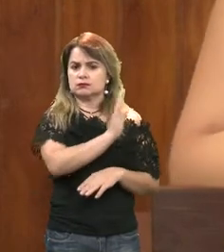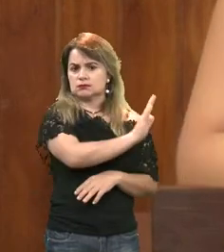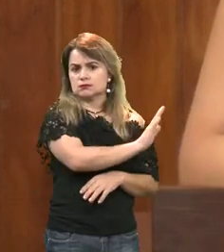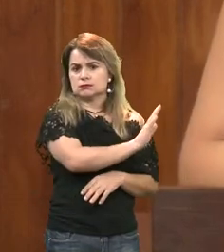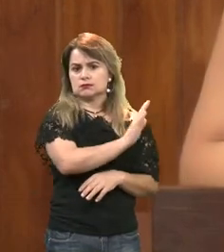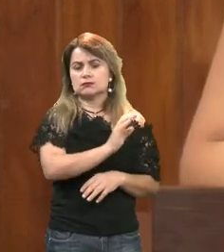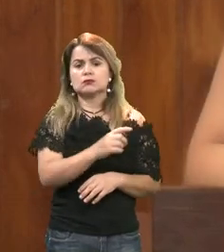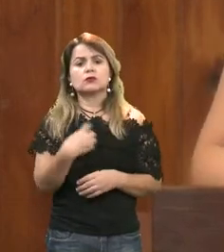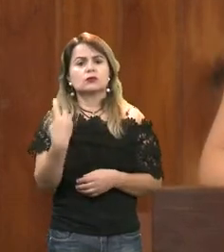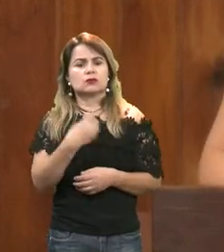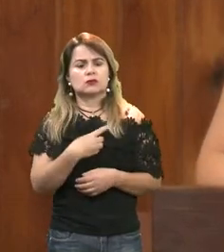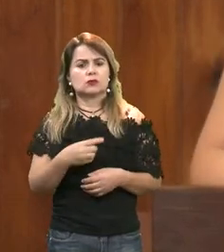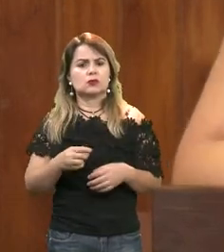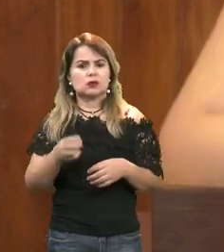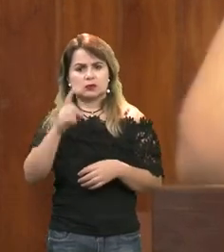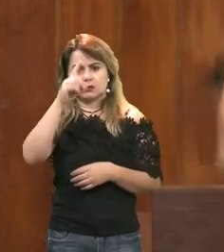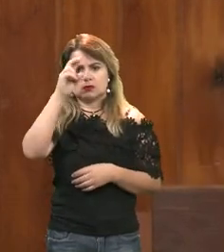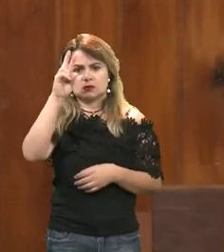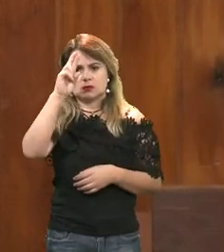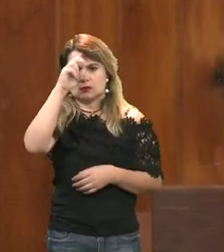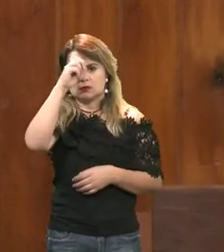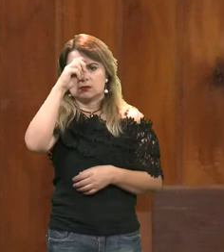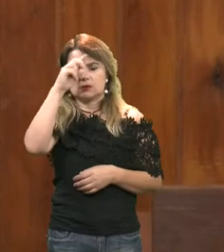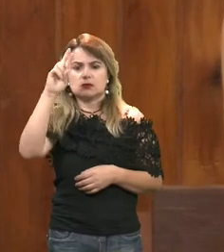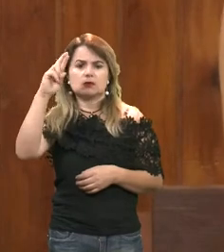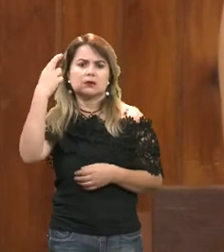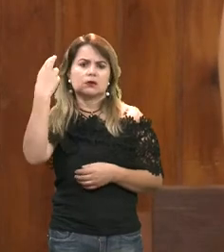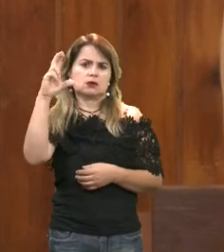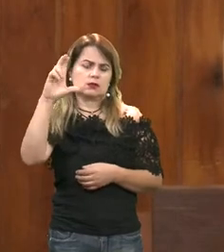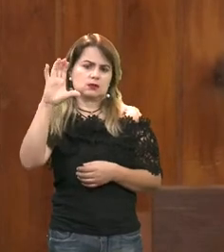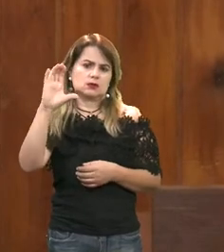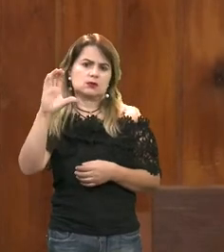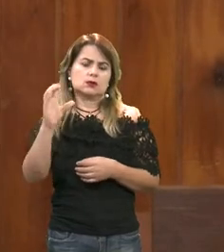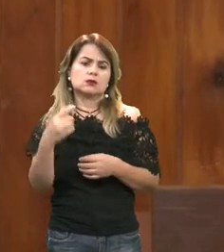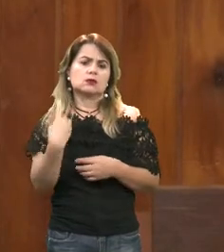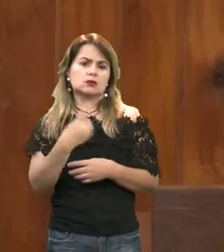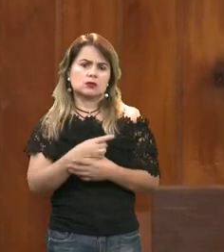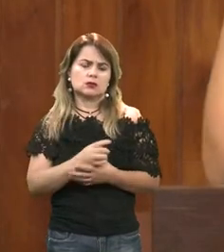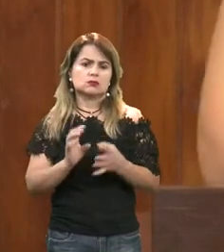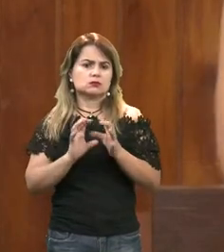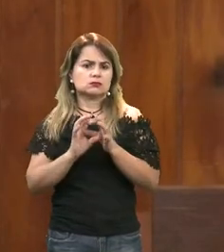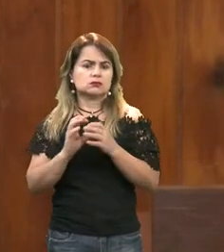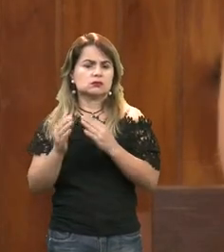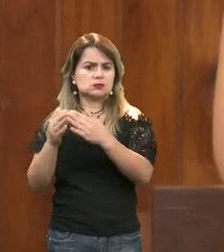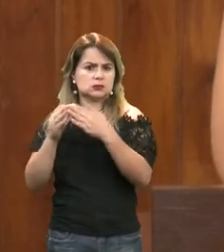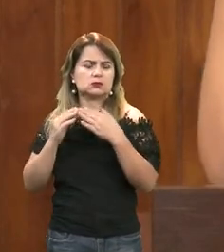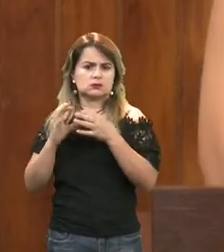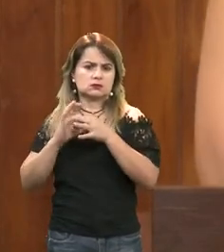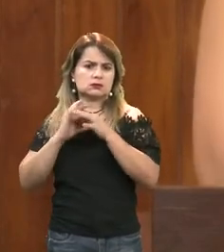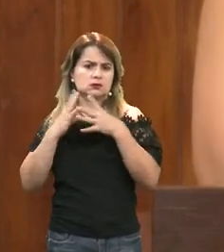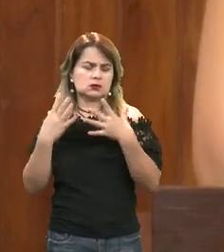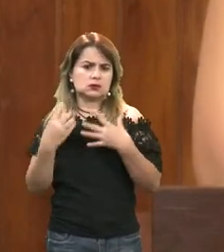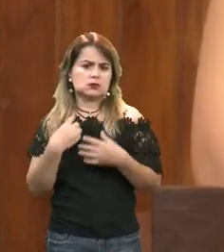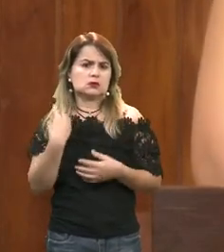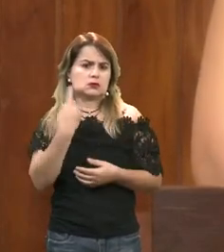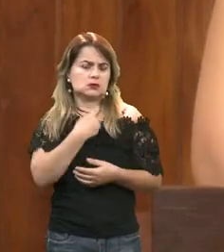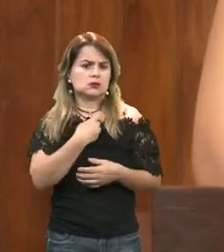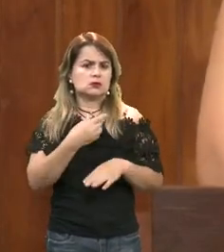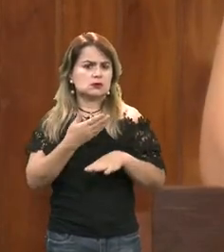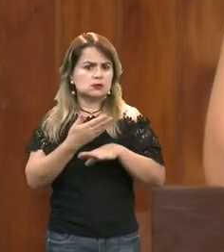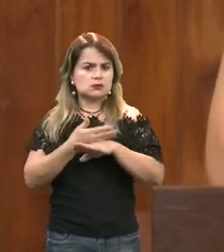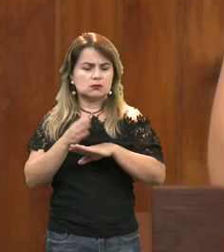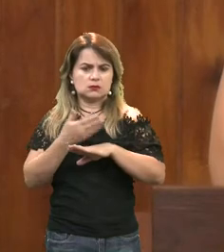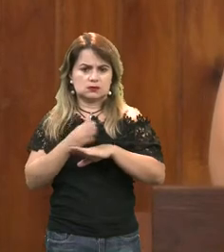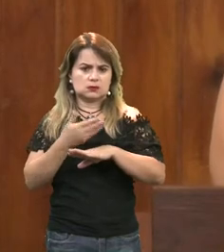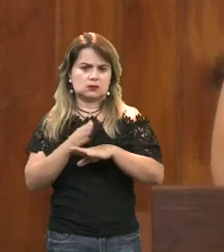gente consegue uma autorização para que nós não pratiquemos aquilo que está proibido na lei de drogas,